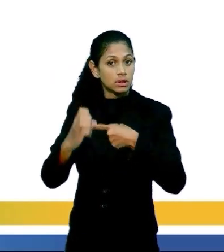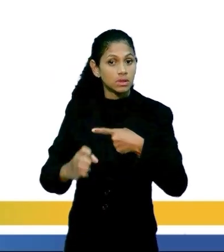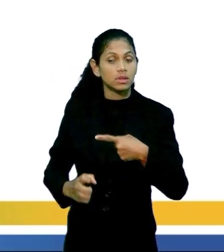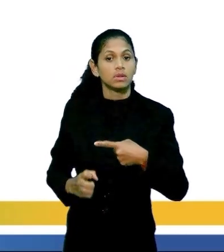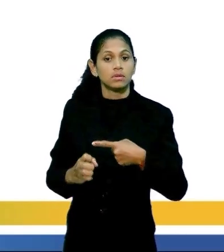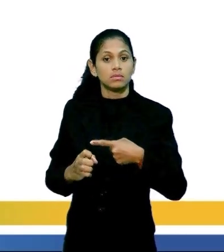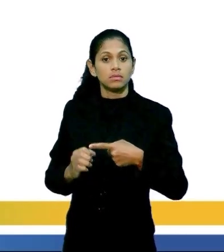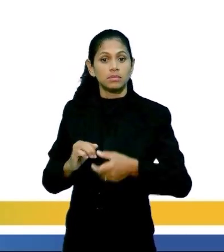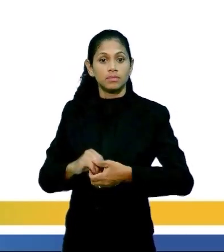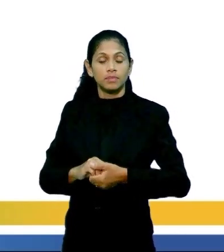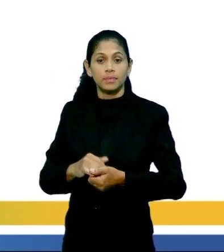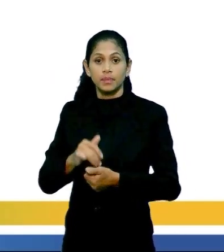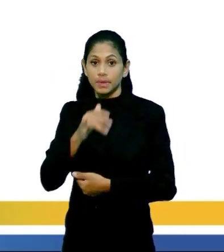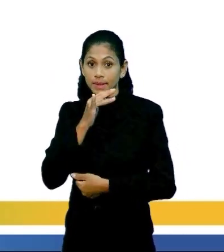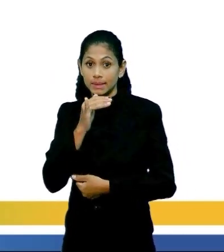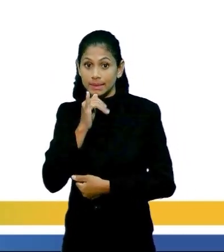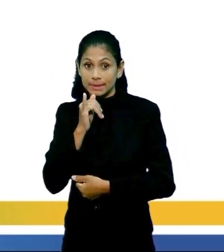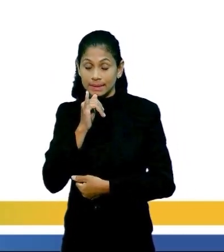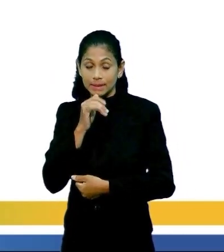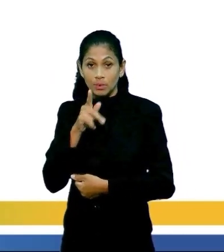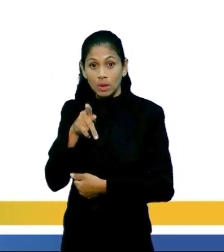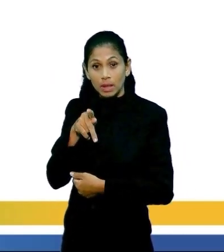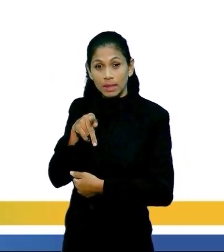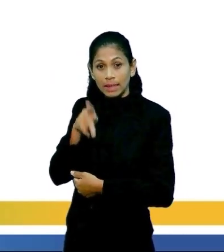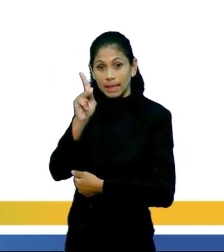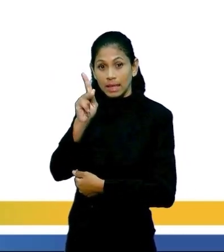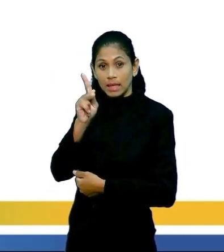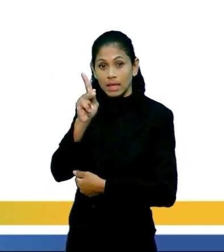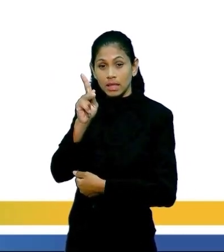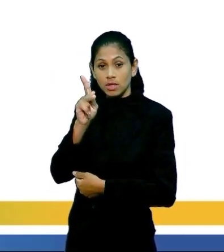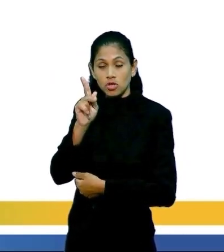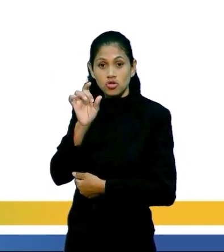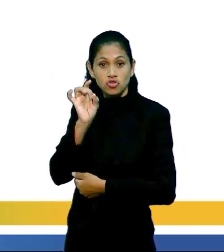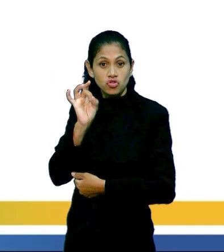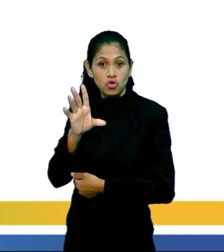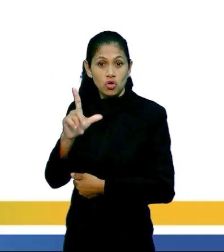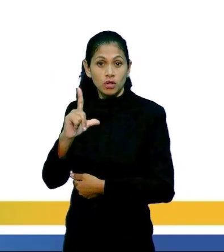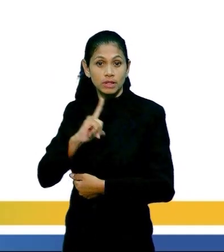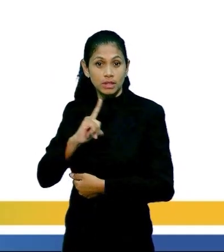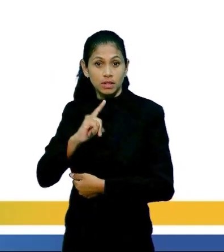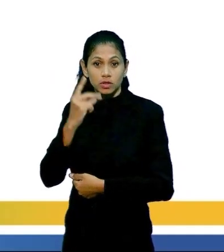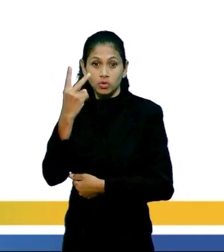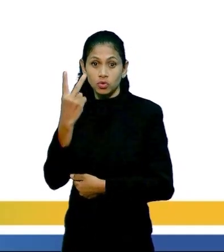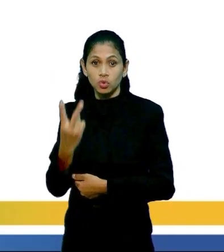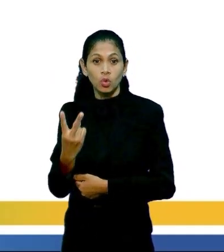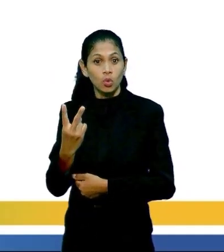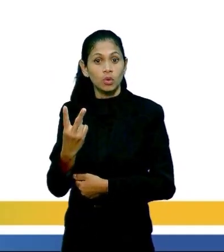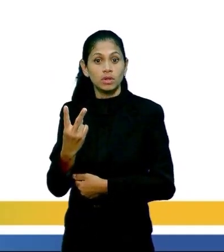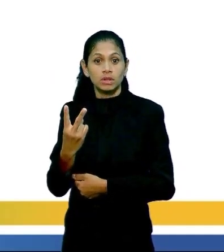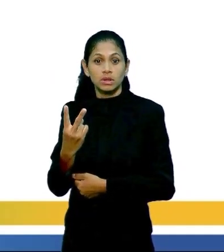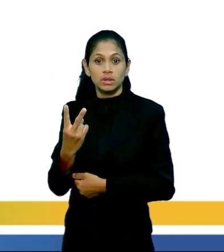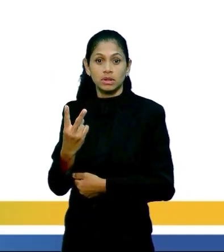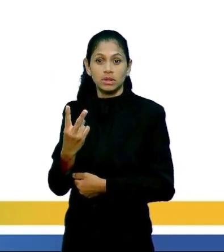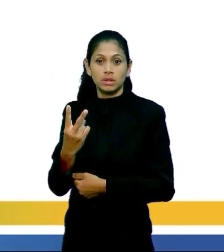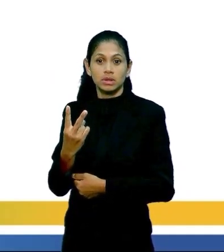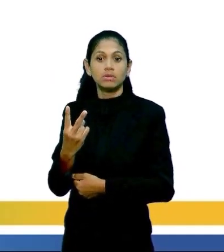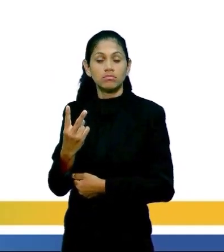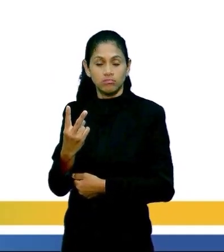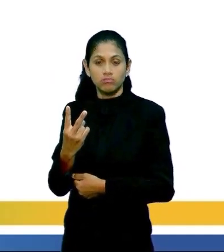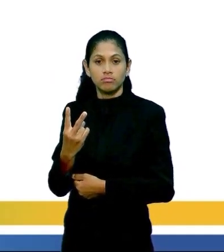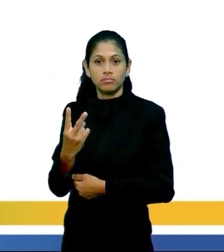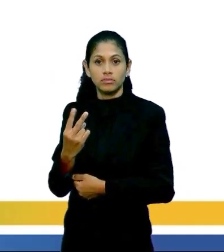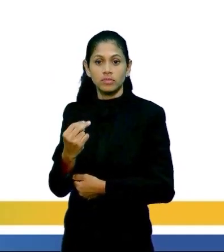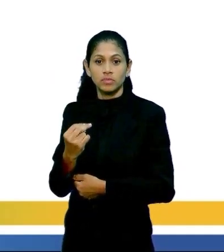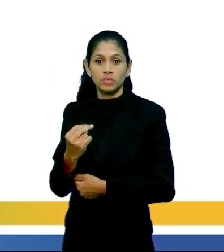K, só podem ter 2 elétrons. Na camada L, só podem ter 8.